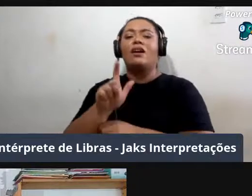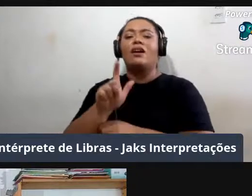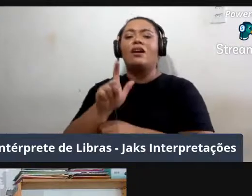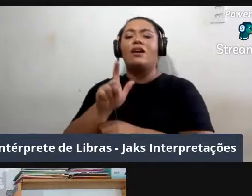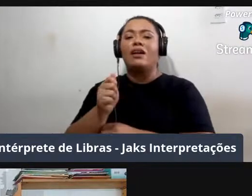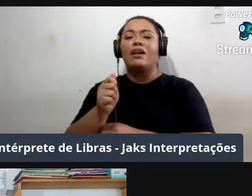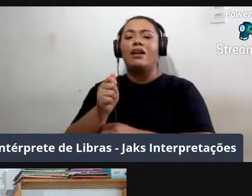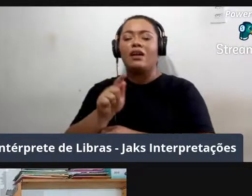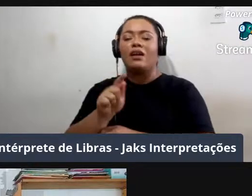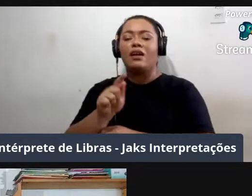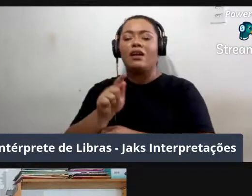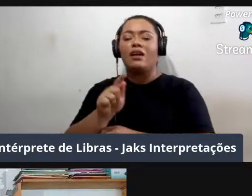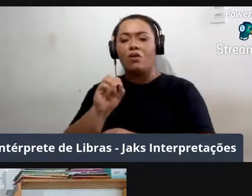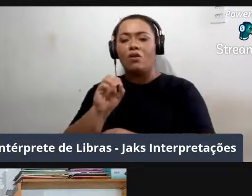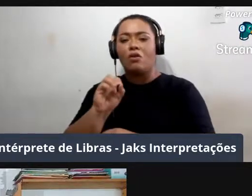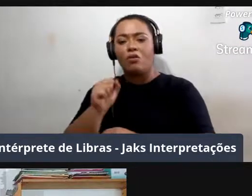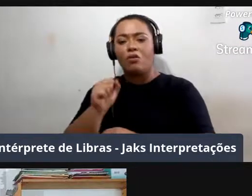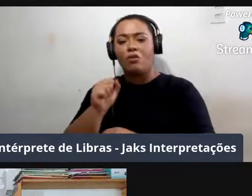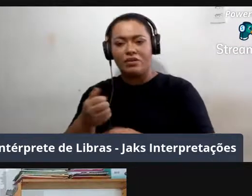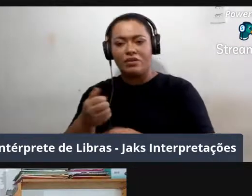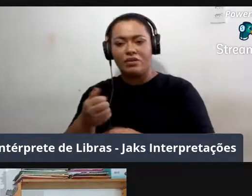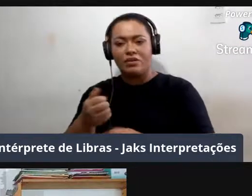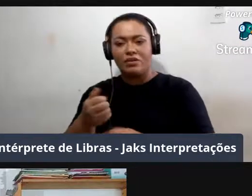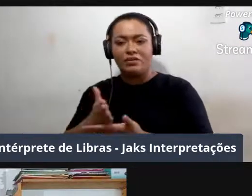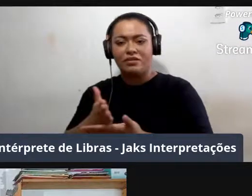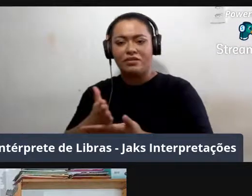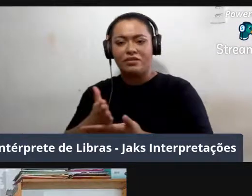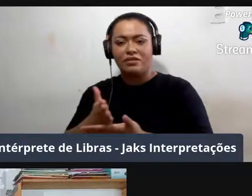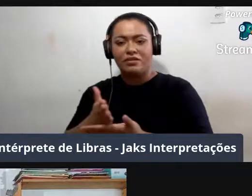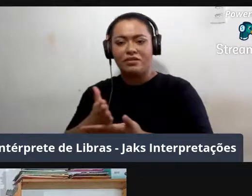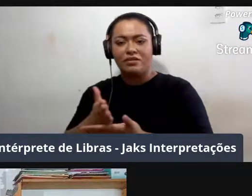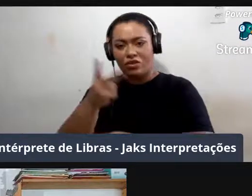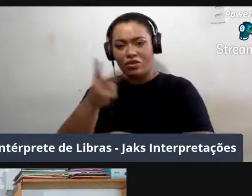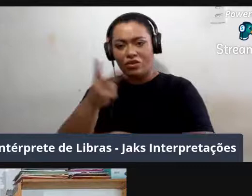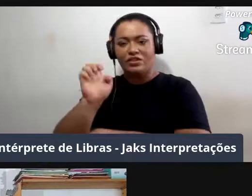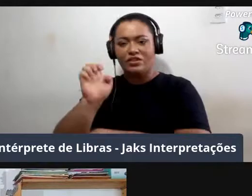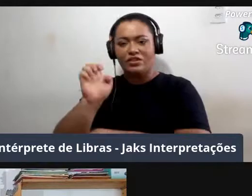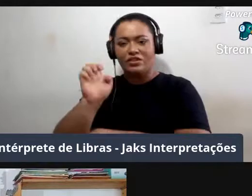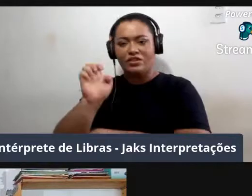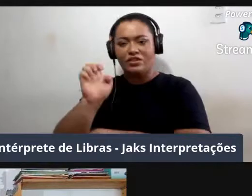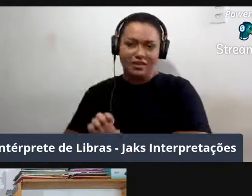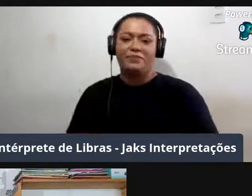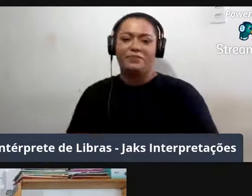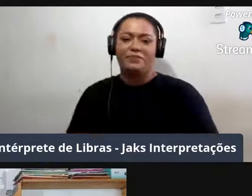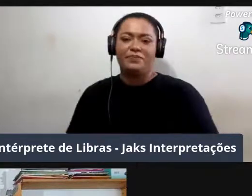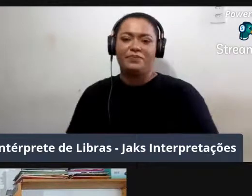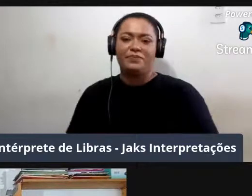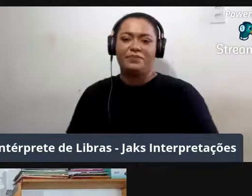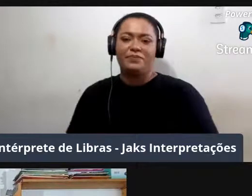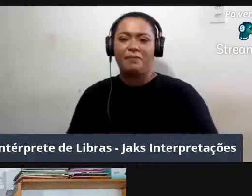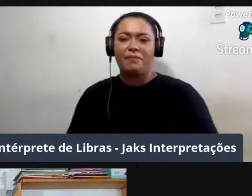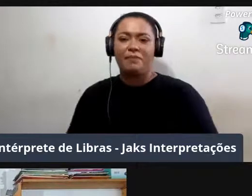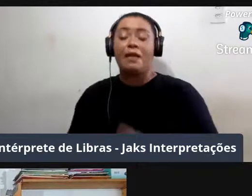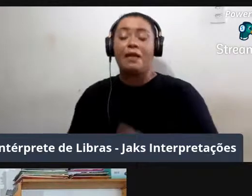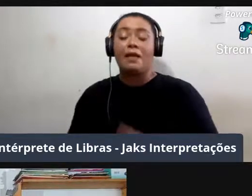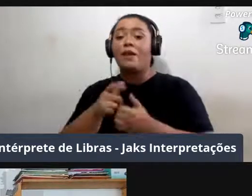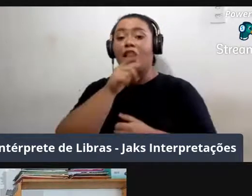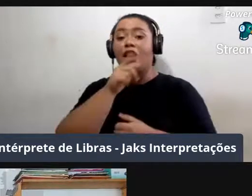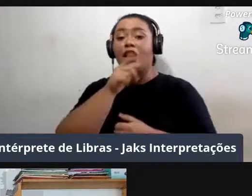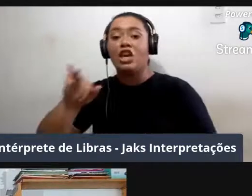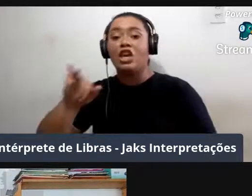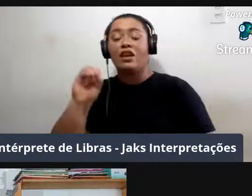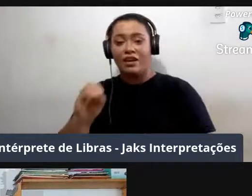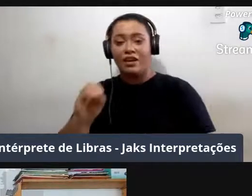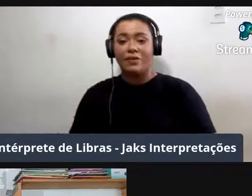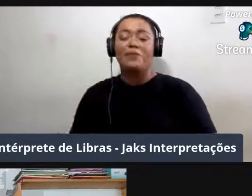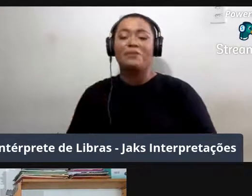E é perto do São Francisco? É, pertinho do Rio, dá uns 20 minutos. E vocês